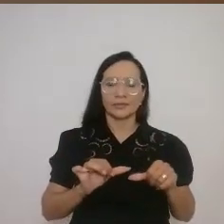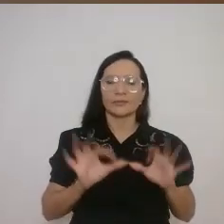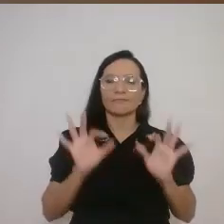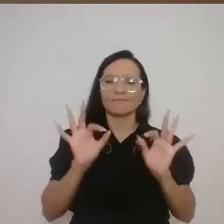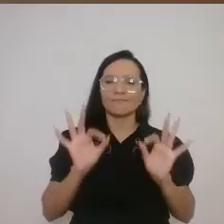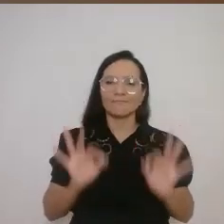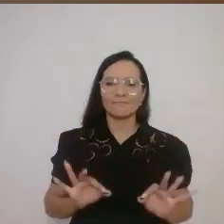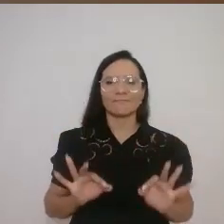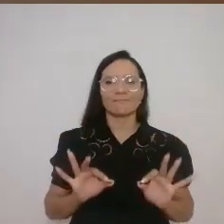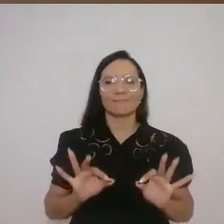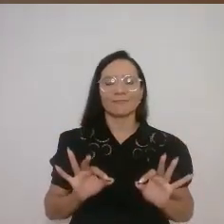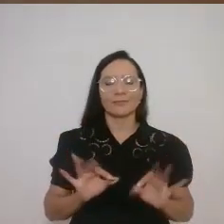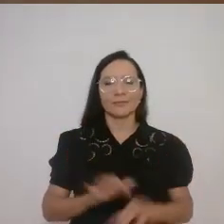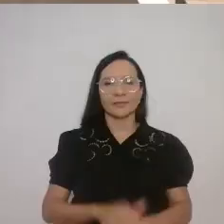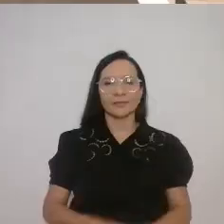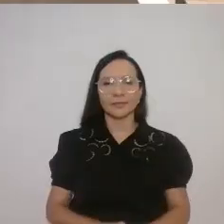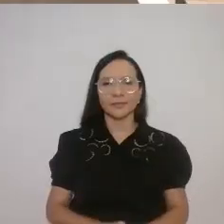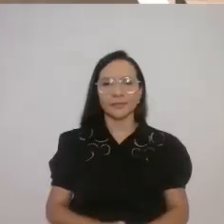possível.